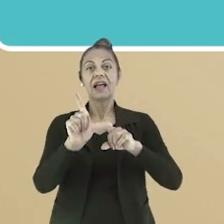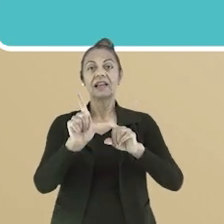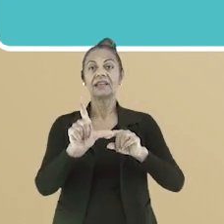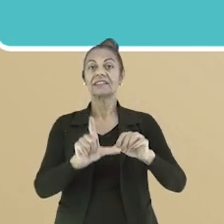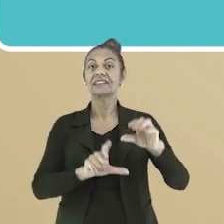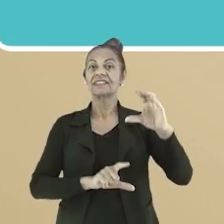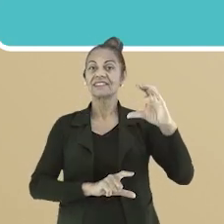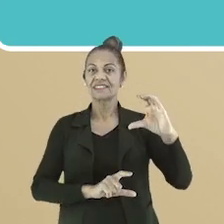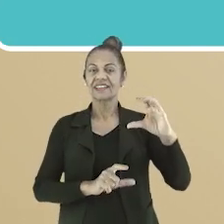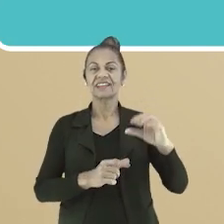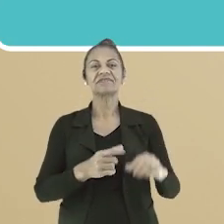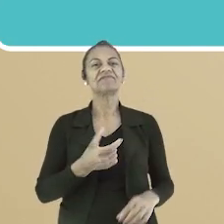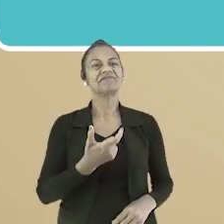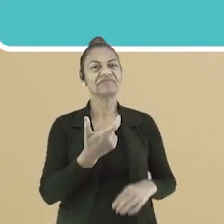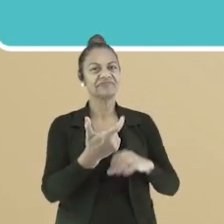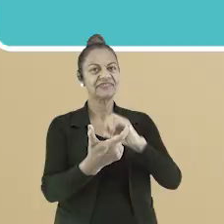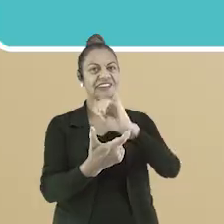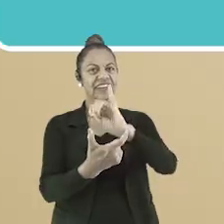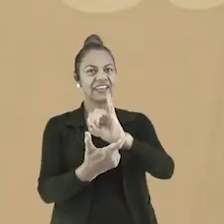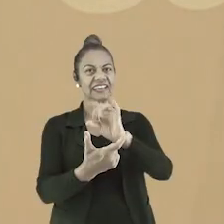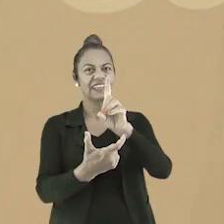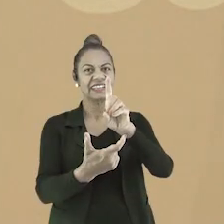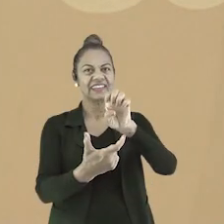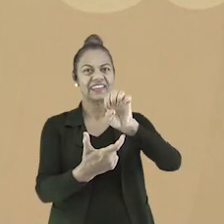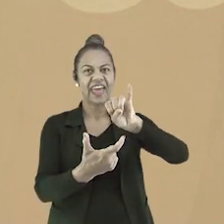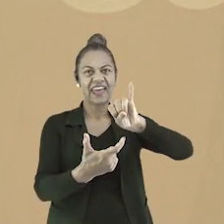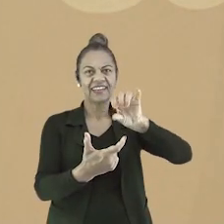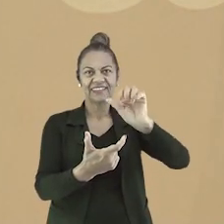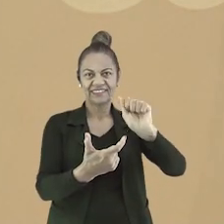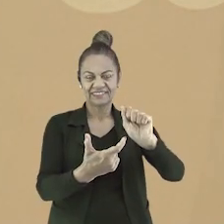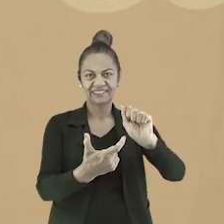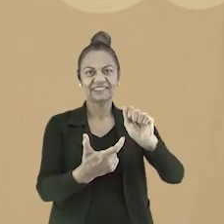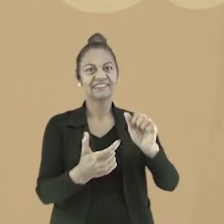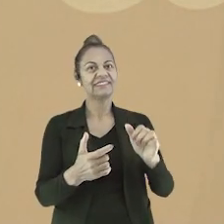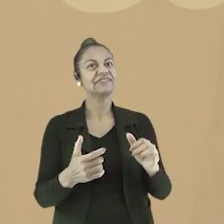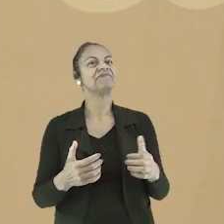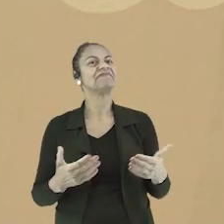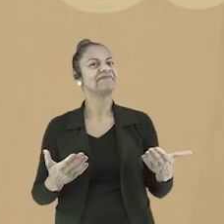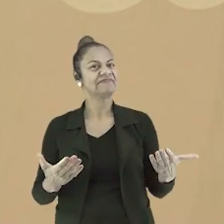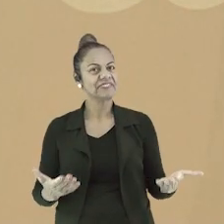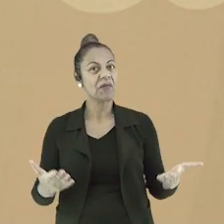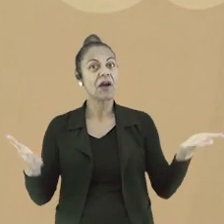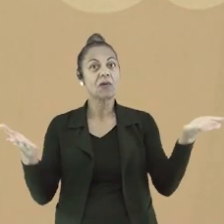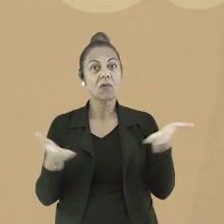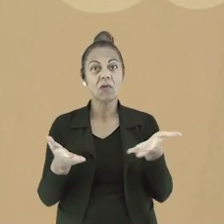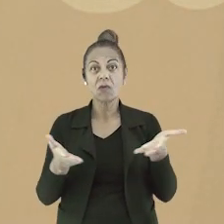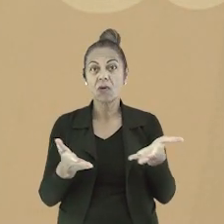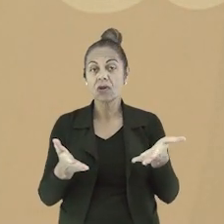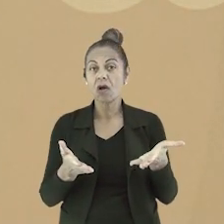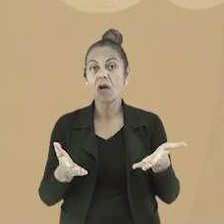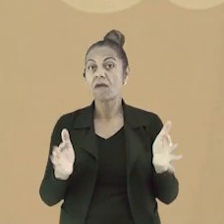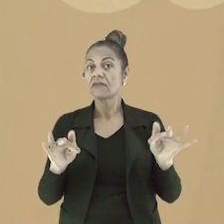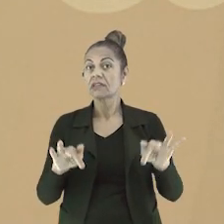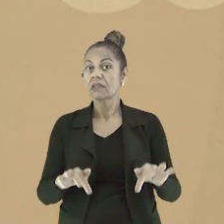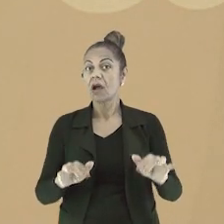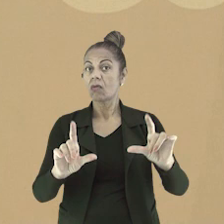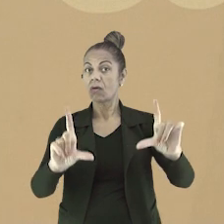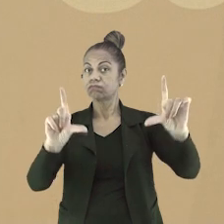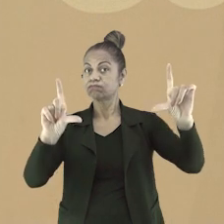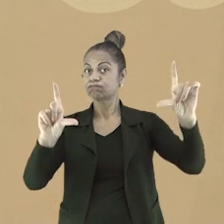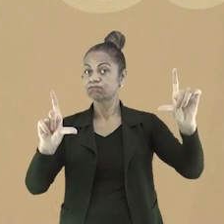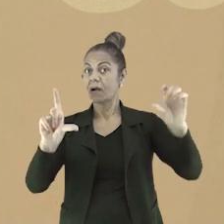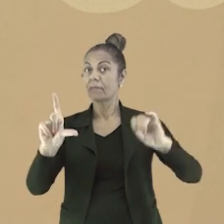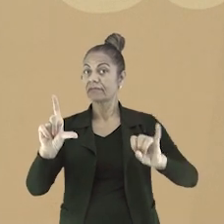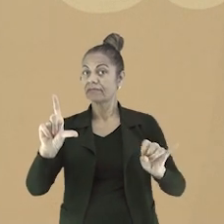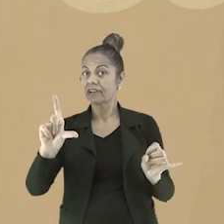correta é a letra C, ideia. Ah, última chamada para a lista de presença. Já marcou a presença